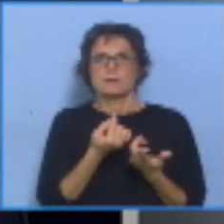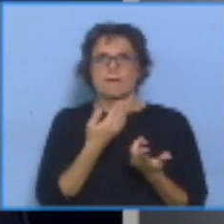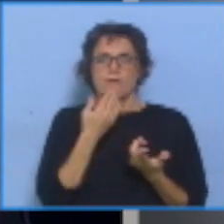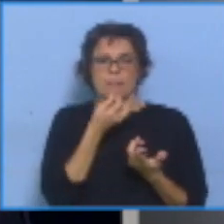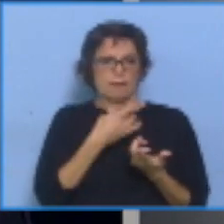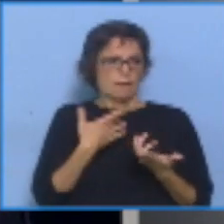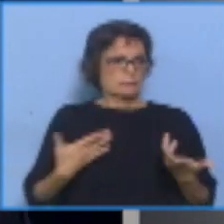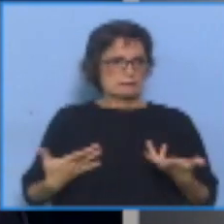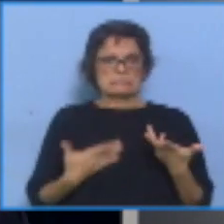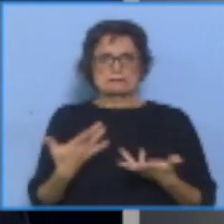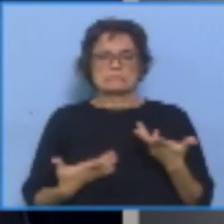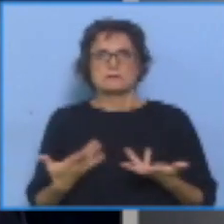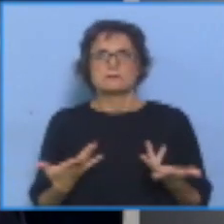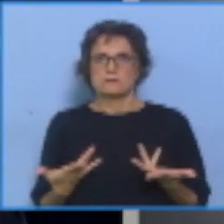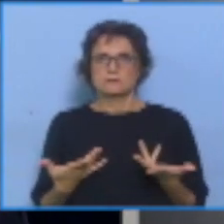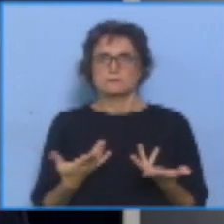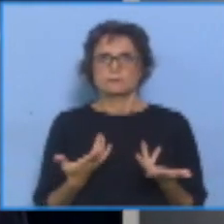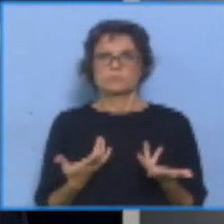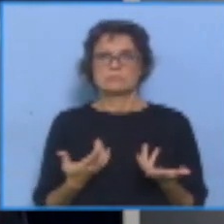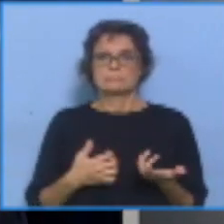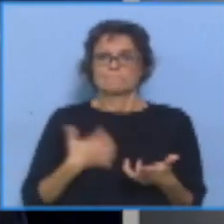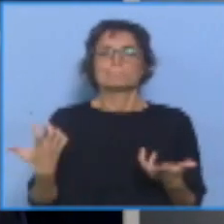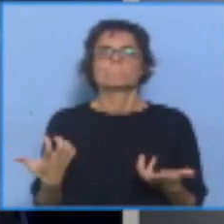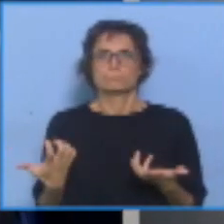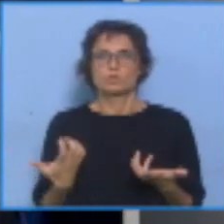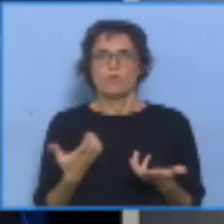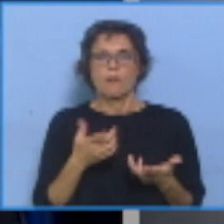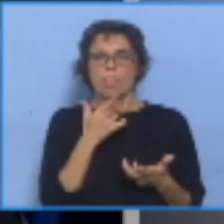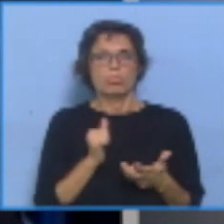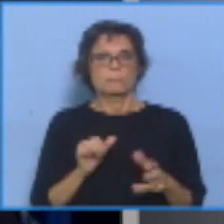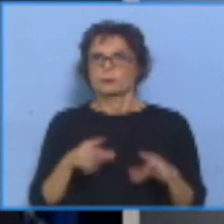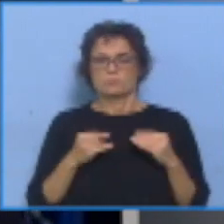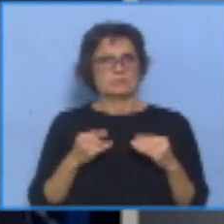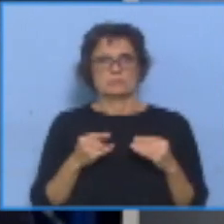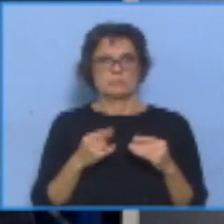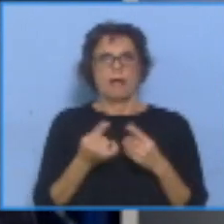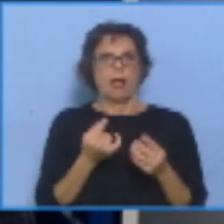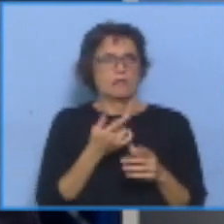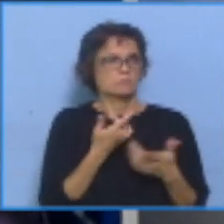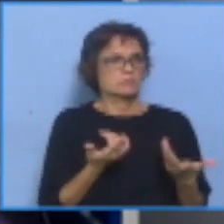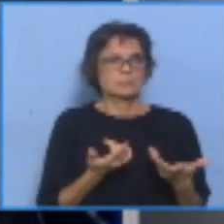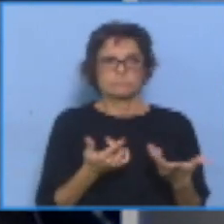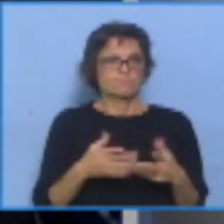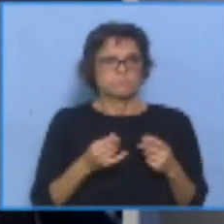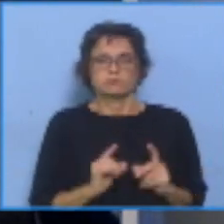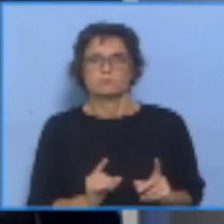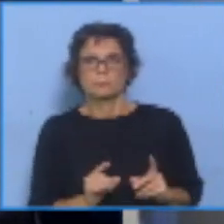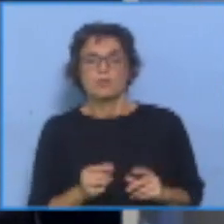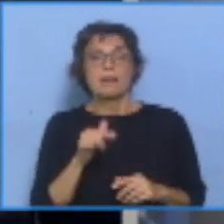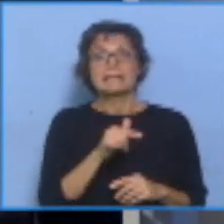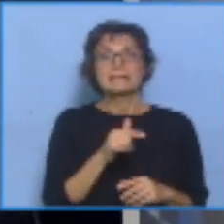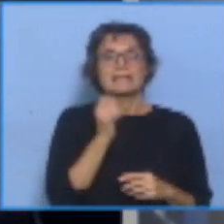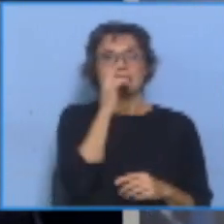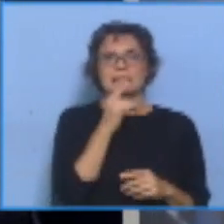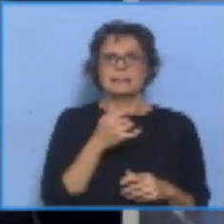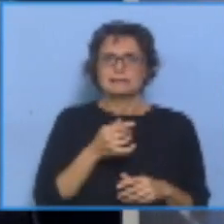perante e a não aceitar o inaceitável. E isso é o sentido verdadeiro da revolta. Ela diz, quem quer ter uma relação